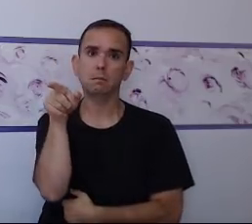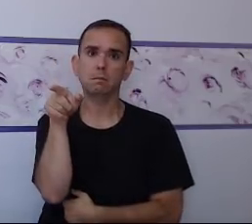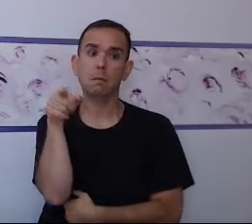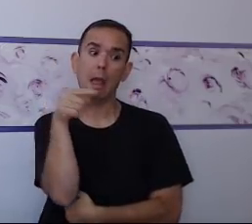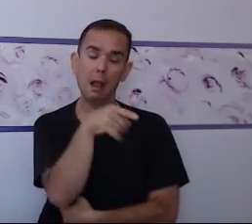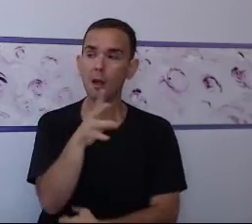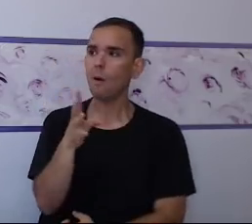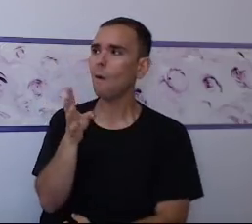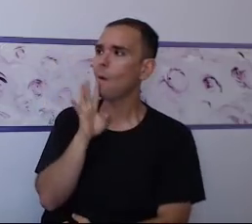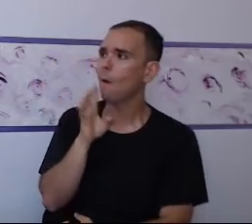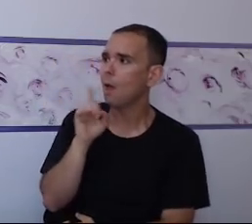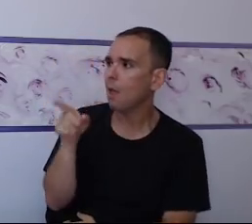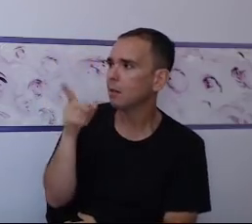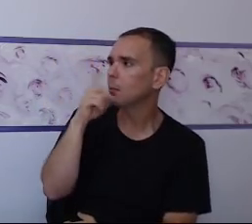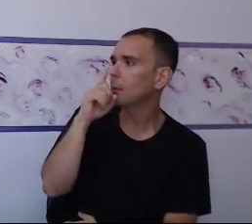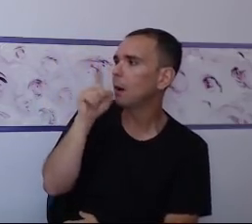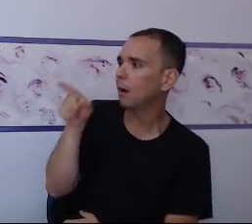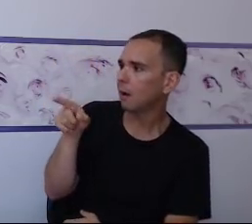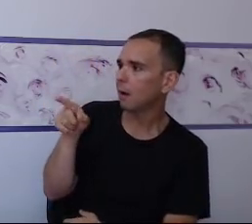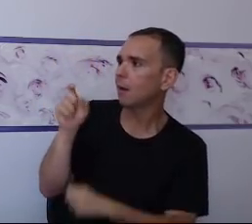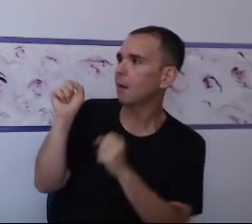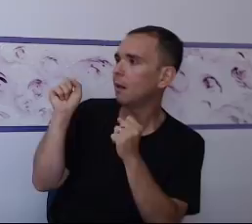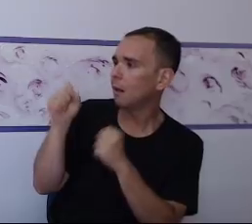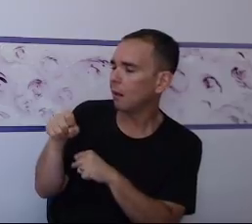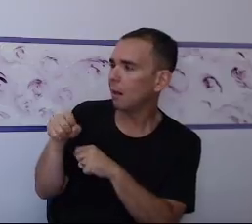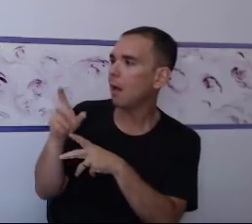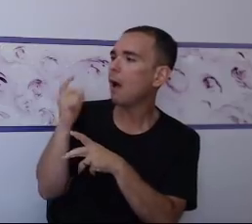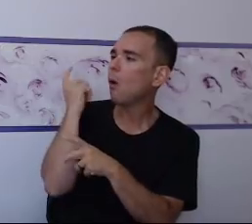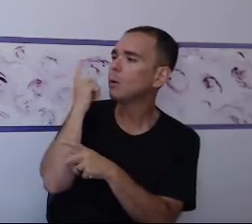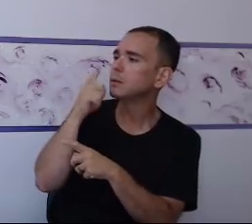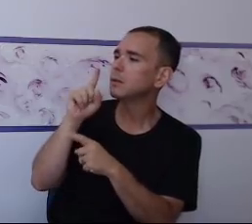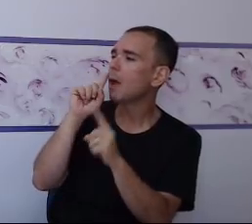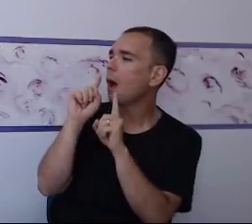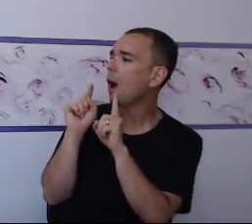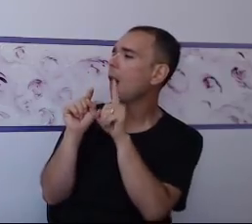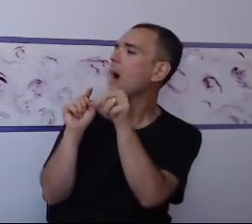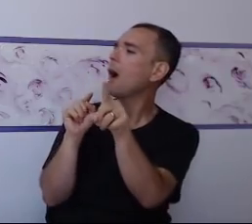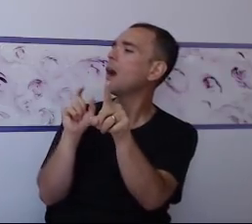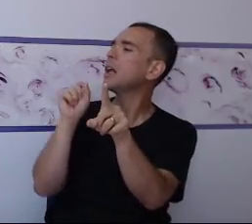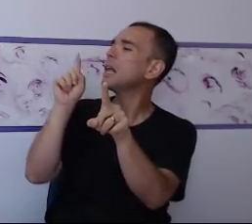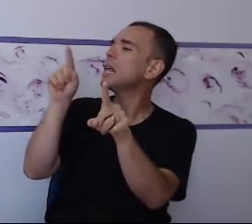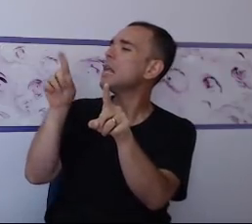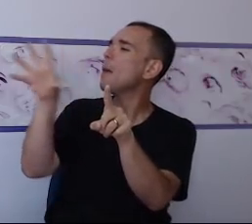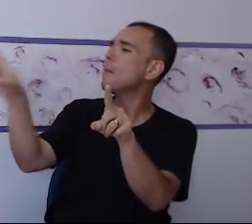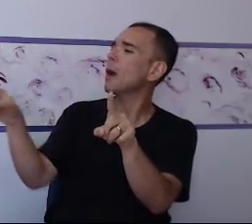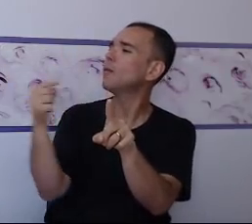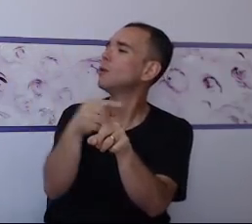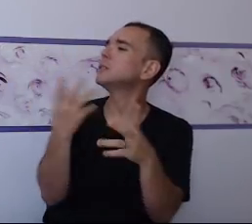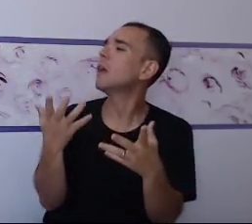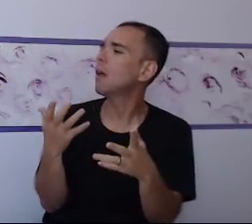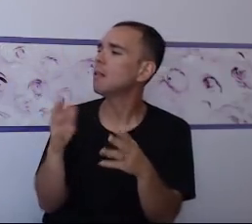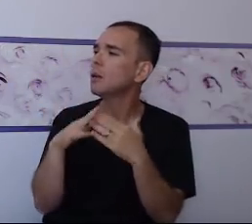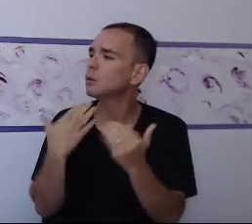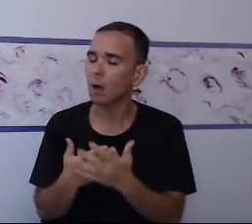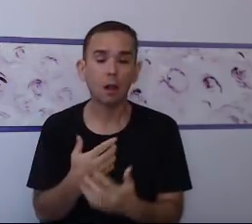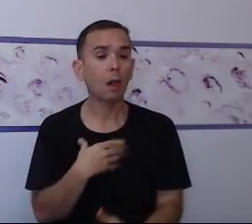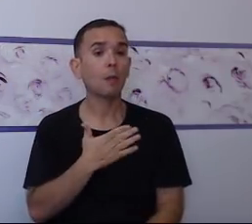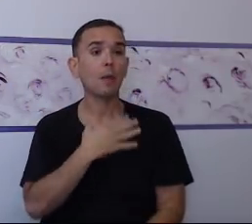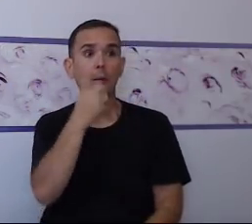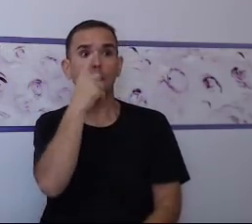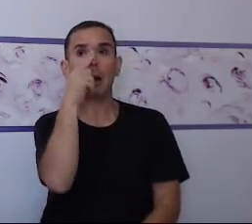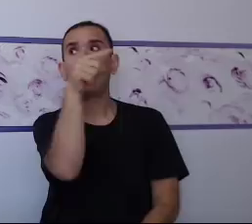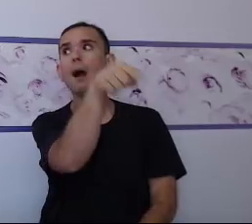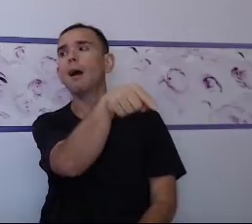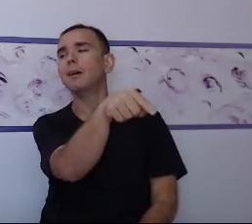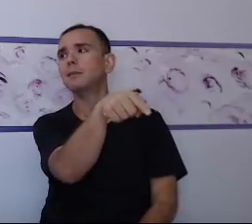ele reconheça a mãe, para que aí ele consiga fazer o apontamento para a gente. Quem é que vem buscar você na escola? A minha